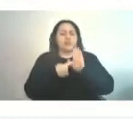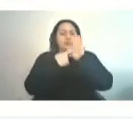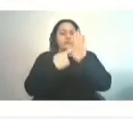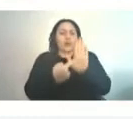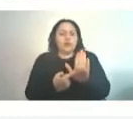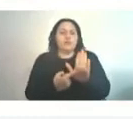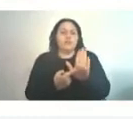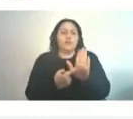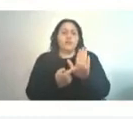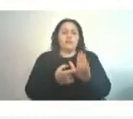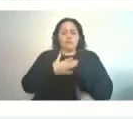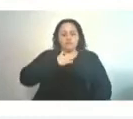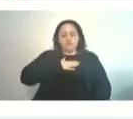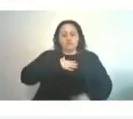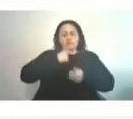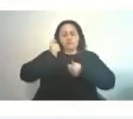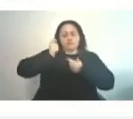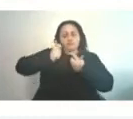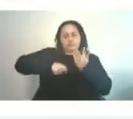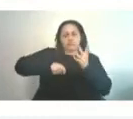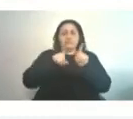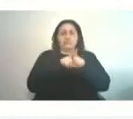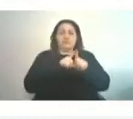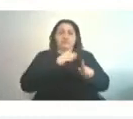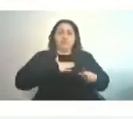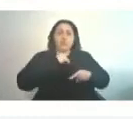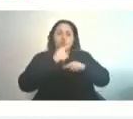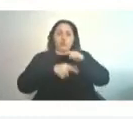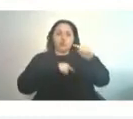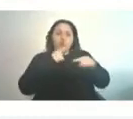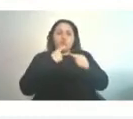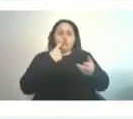as nossas potencialidades e as nossas dúvidas. Né?